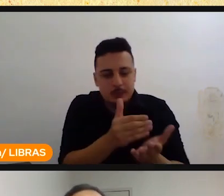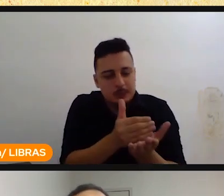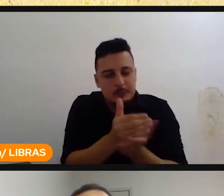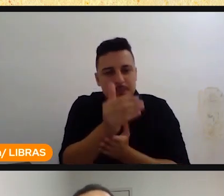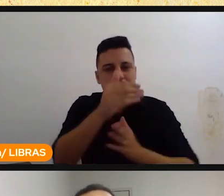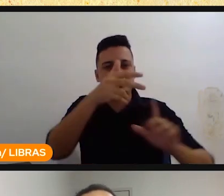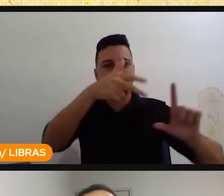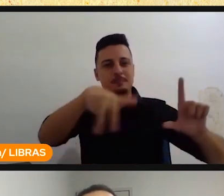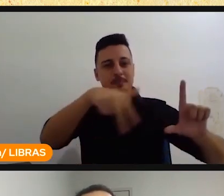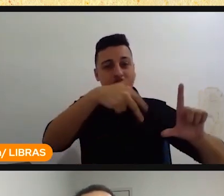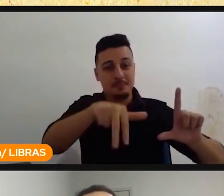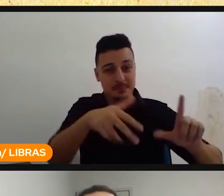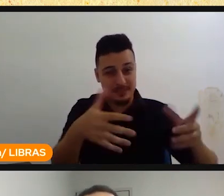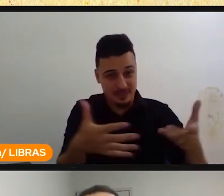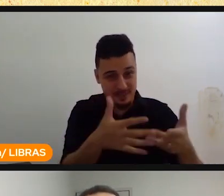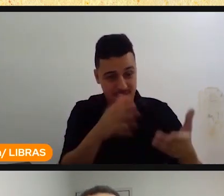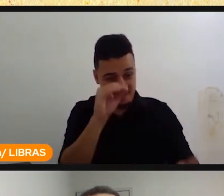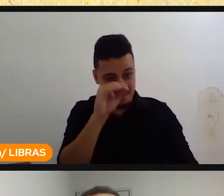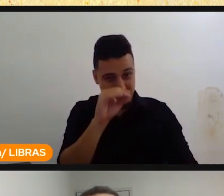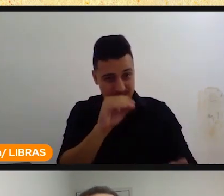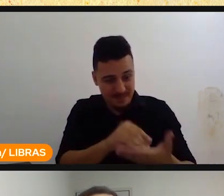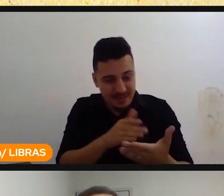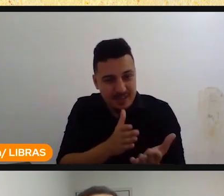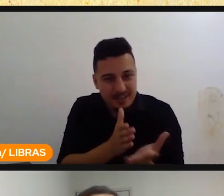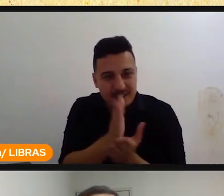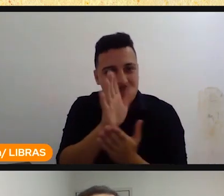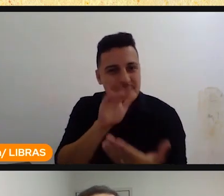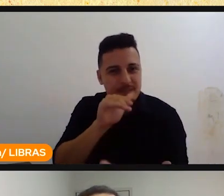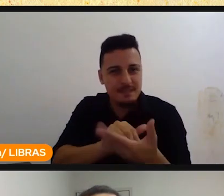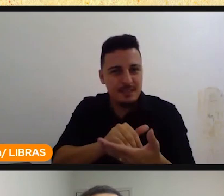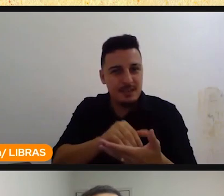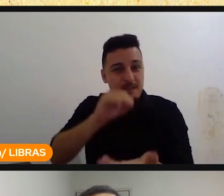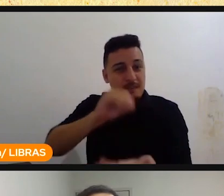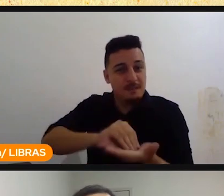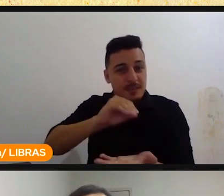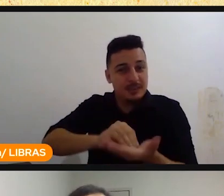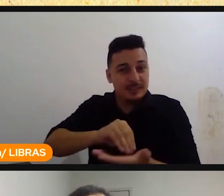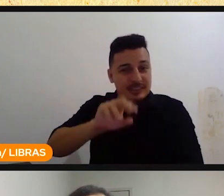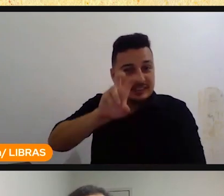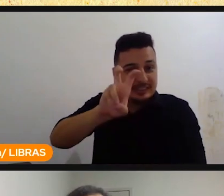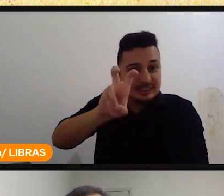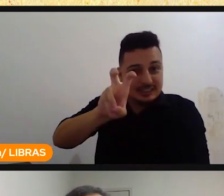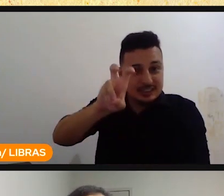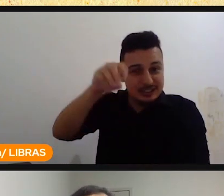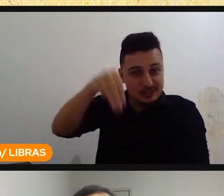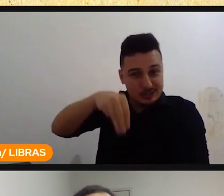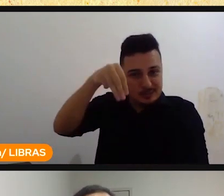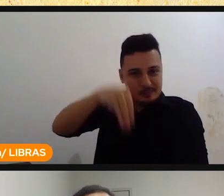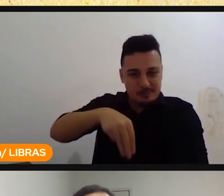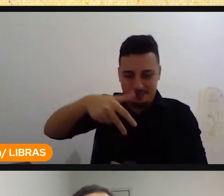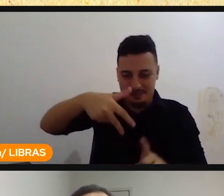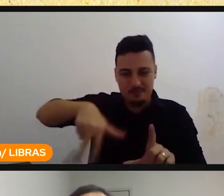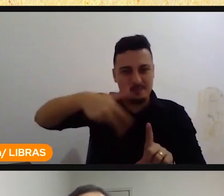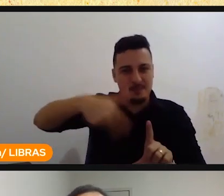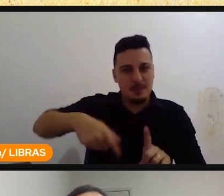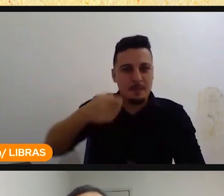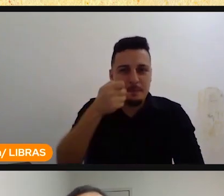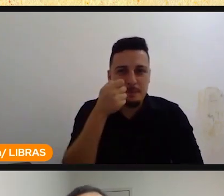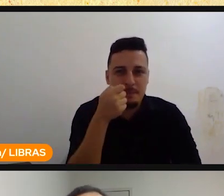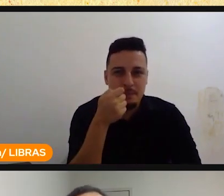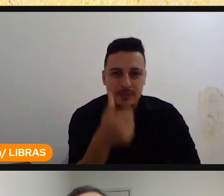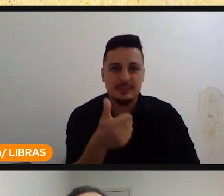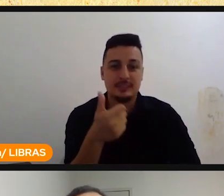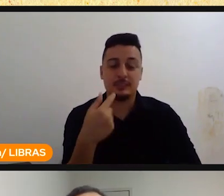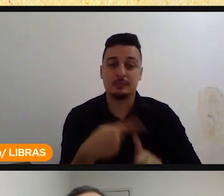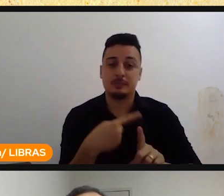agora para a reta final, faltam aí 5 minutos para terminar de animar o projeto. A gente já está, na verdade, na